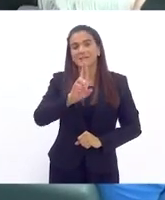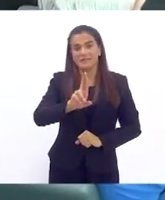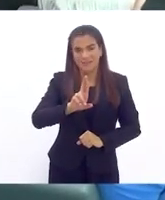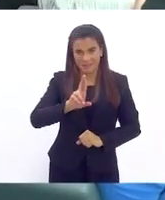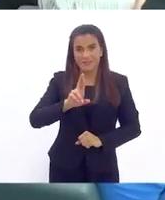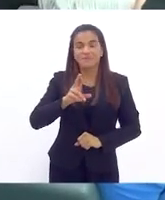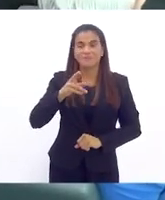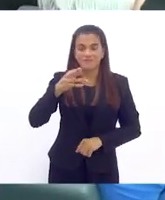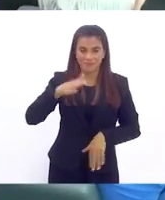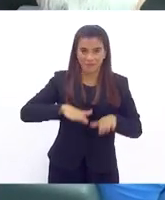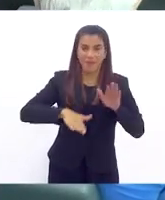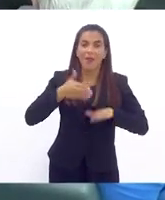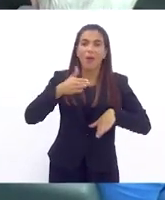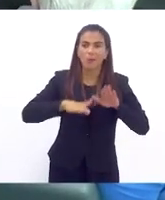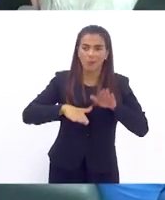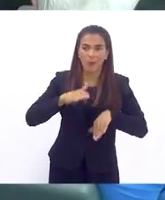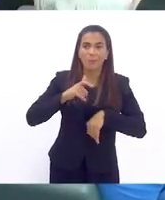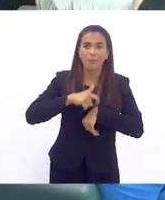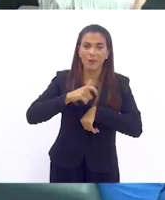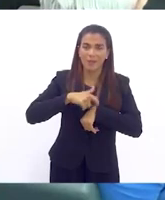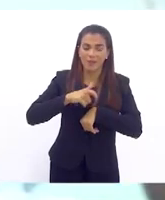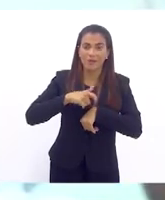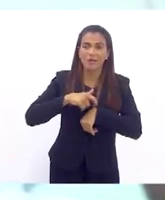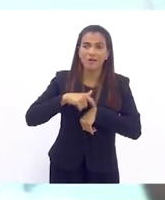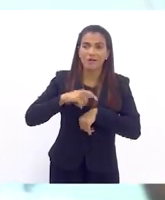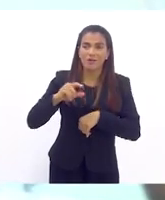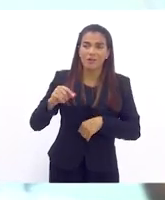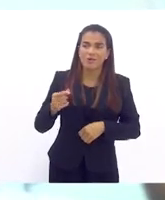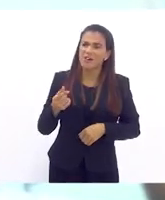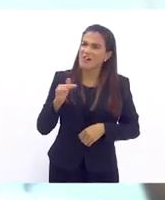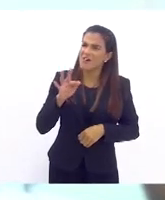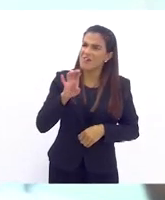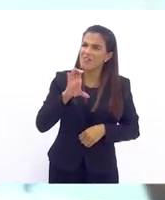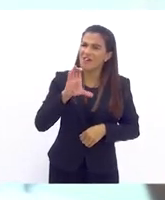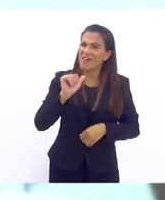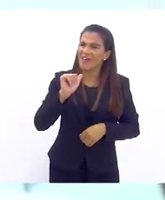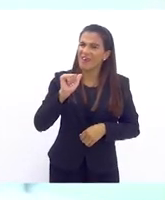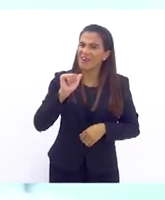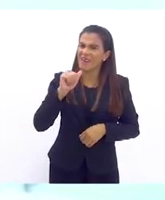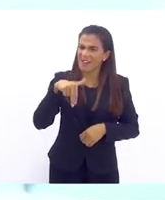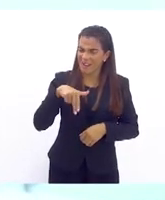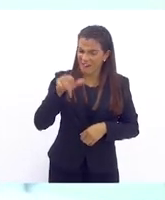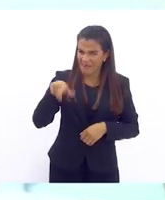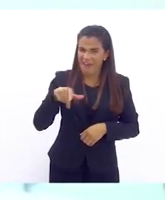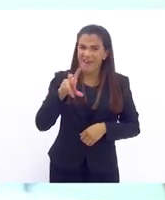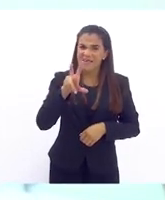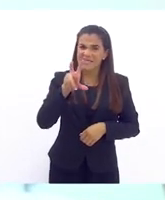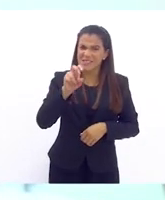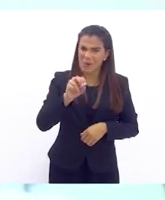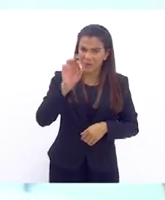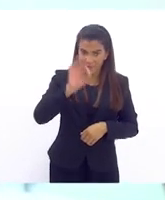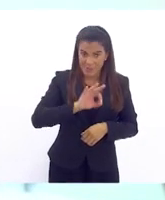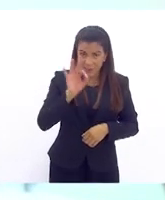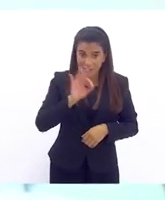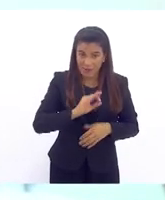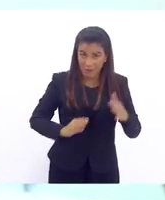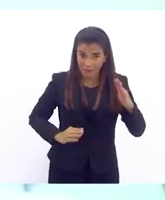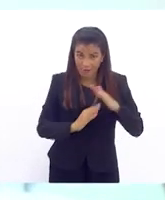momentos a gente desvinculou fecan pode até 50% de vinculando isso